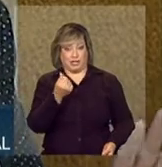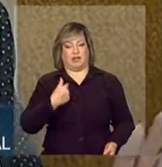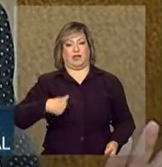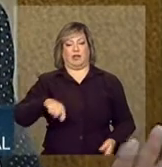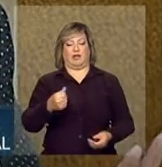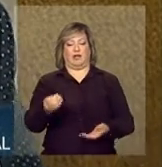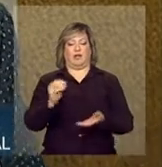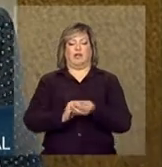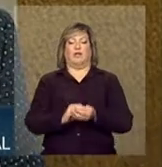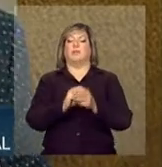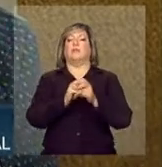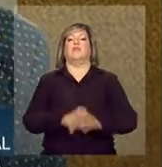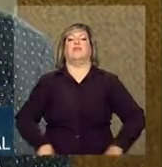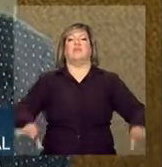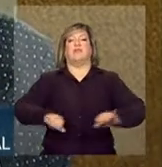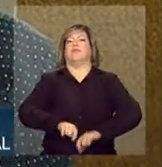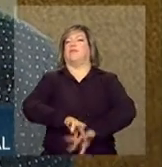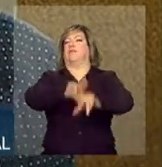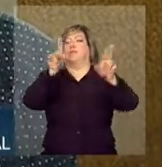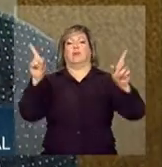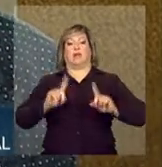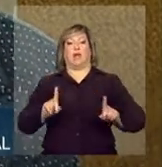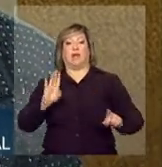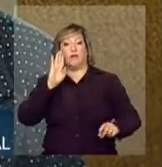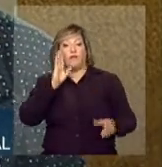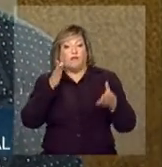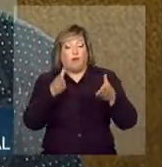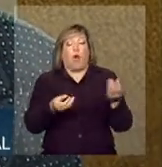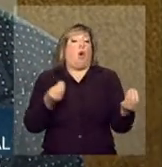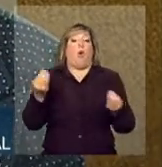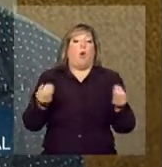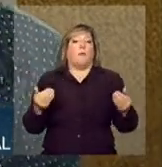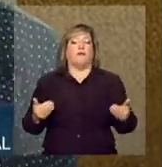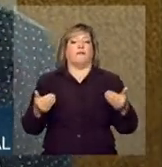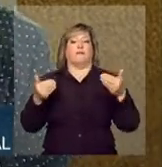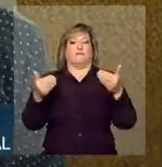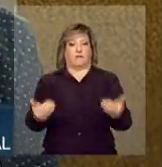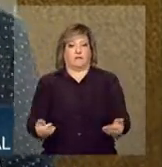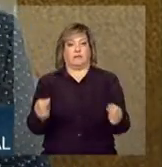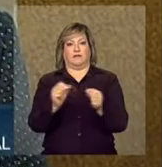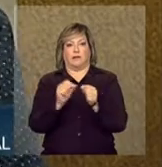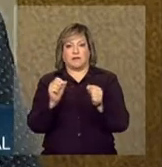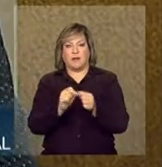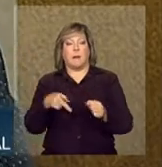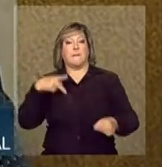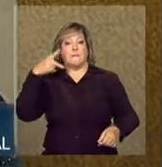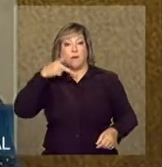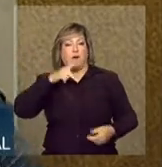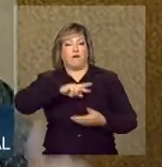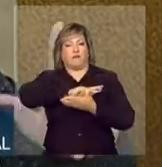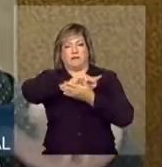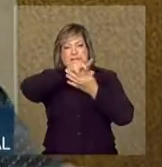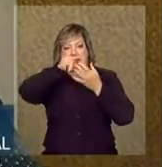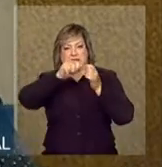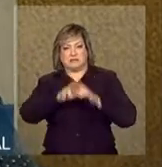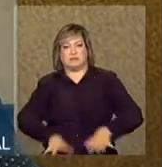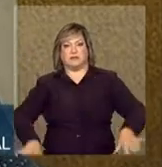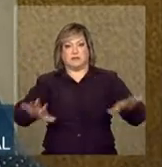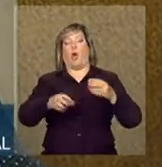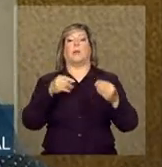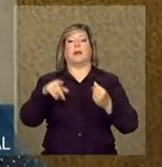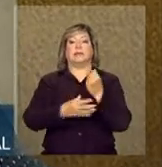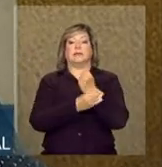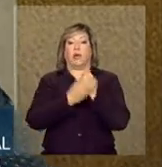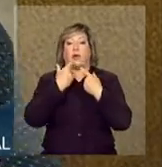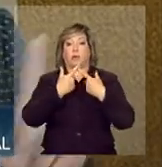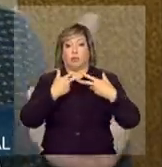num monte de área. Então, tem um desafio enorme, quer dizer, como avançar na construção de políticas multidimensionais, como é a de segurança